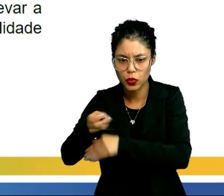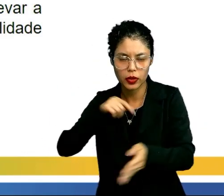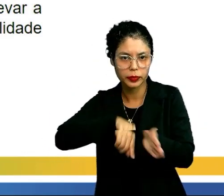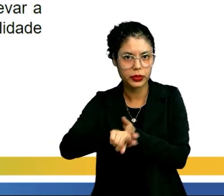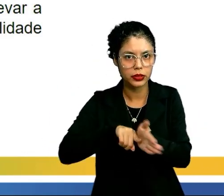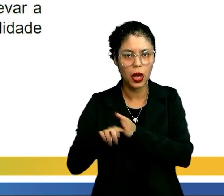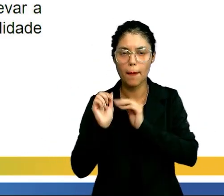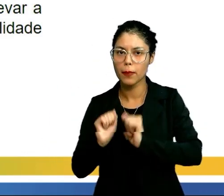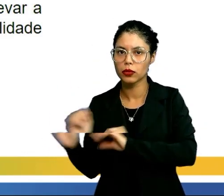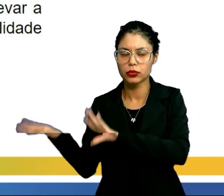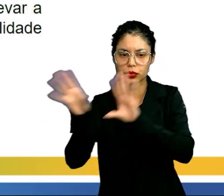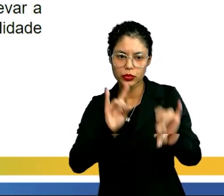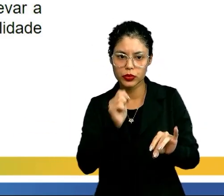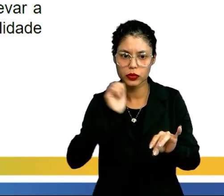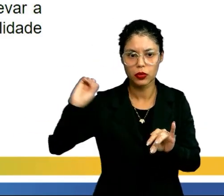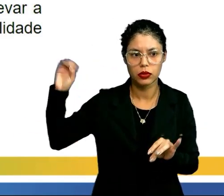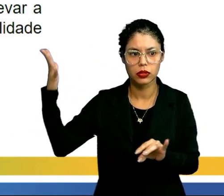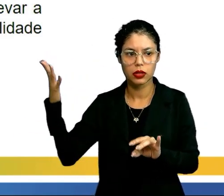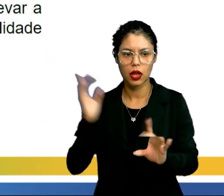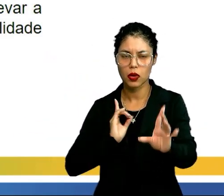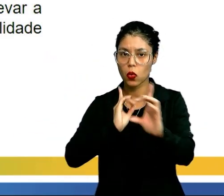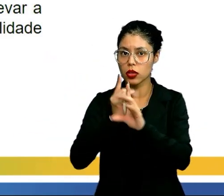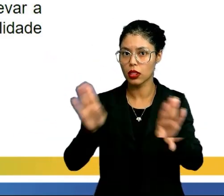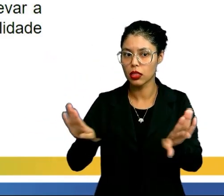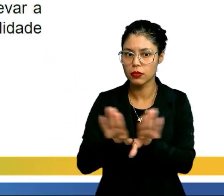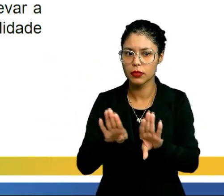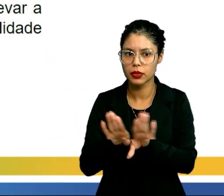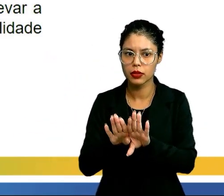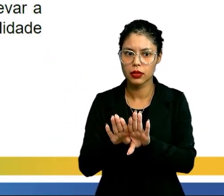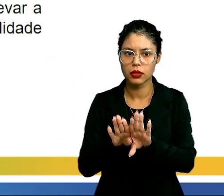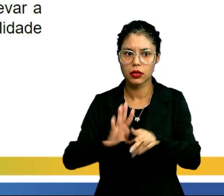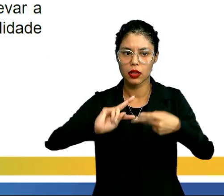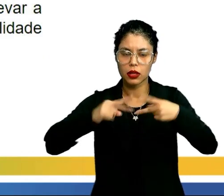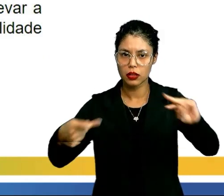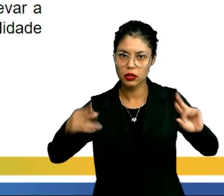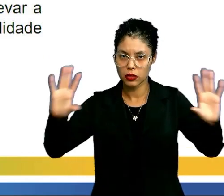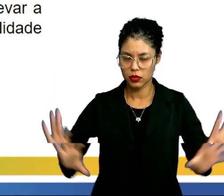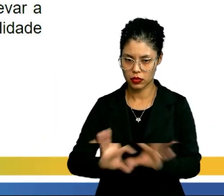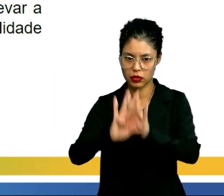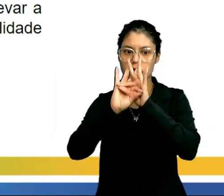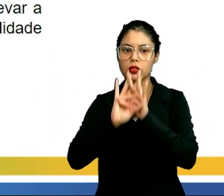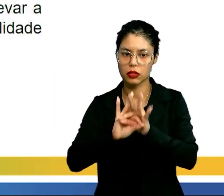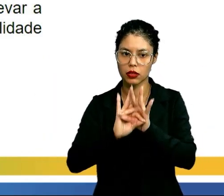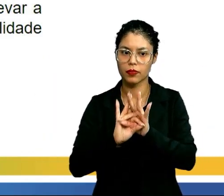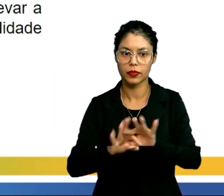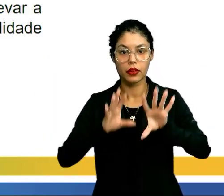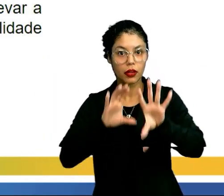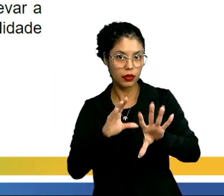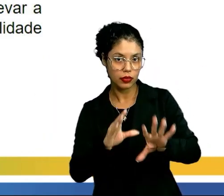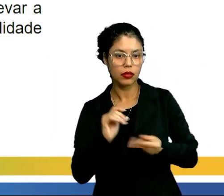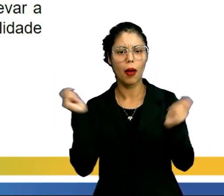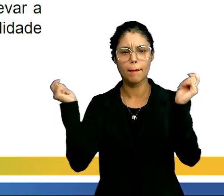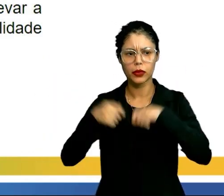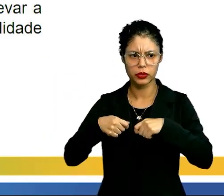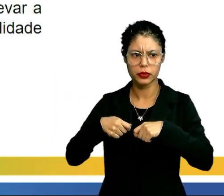investigações pode levar a descobrir também esses genes associados e assim abrir uma